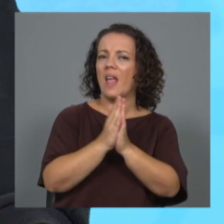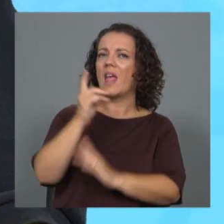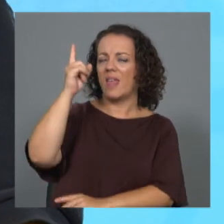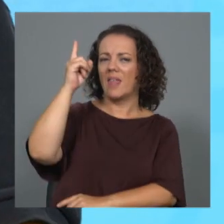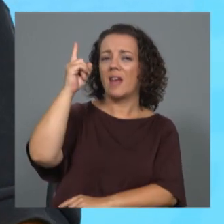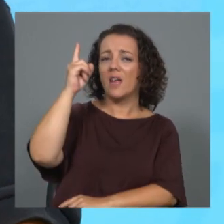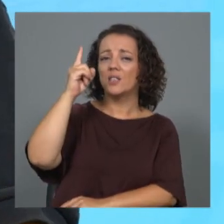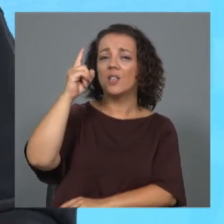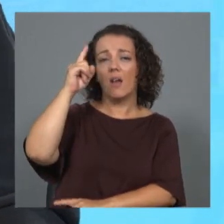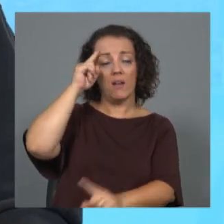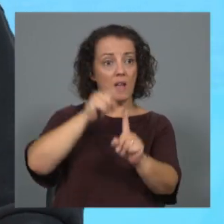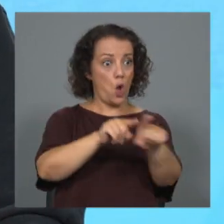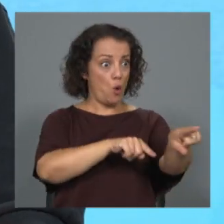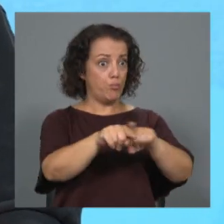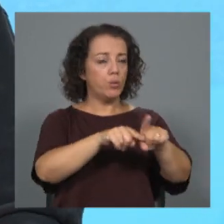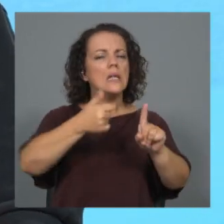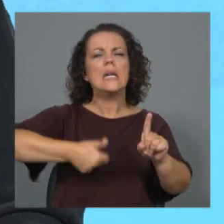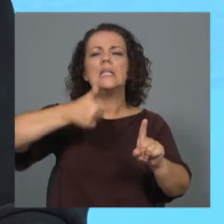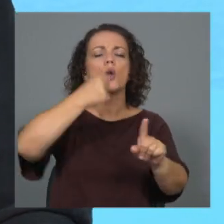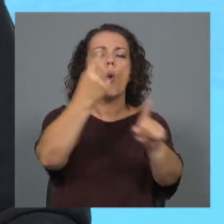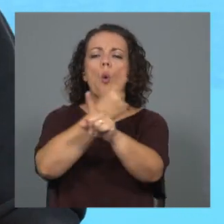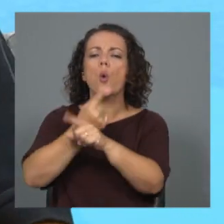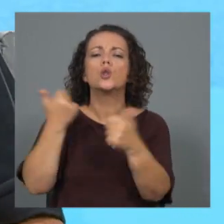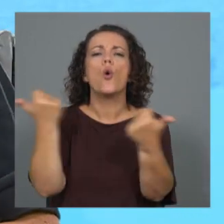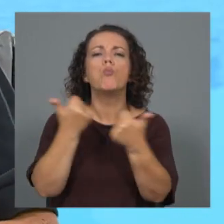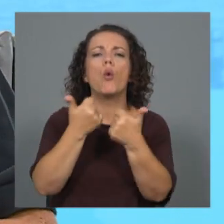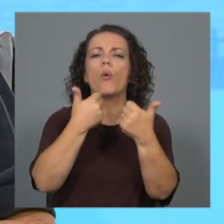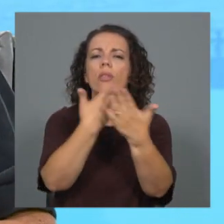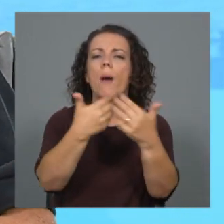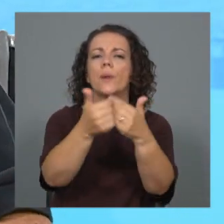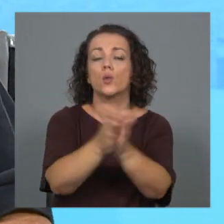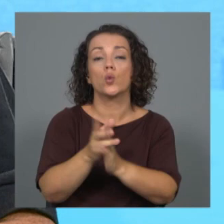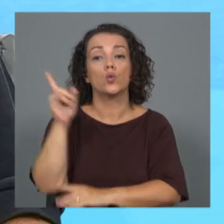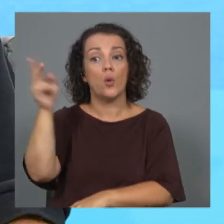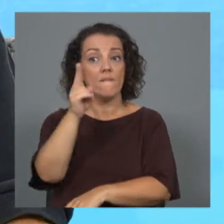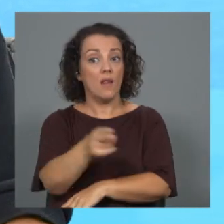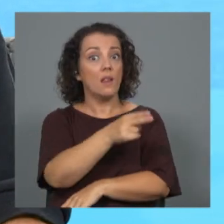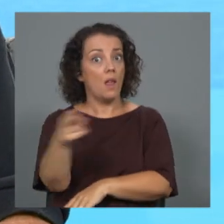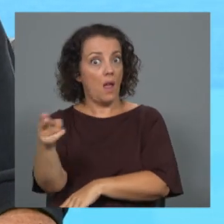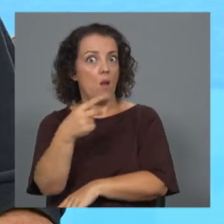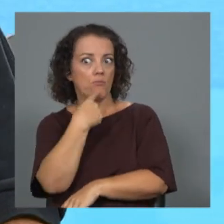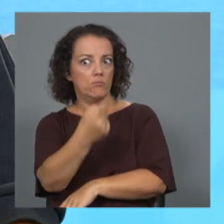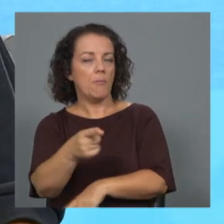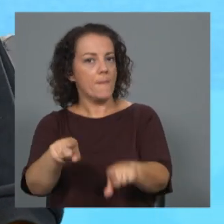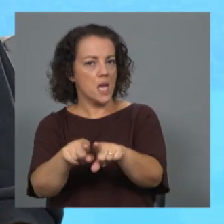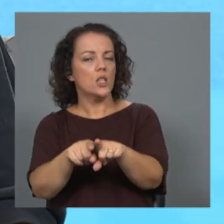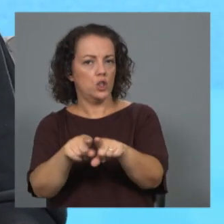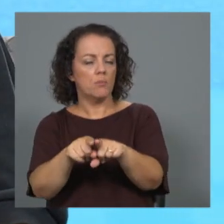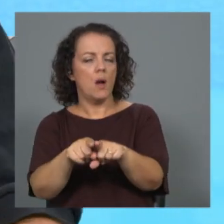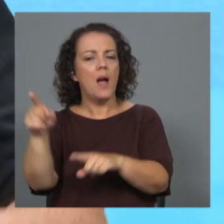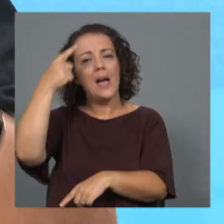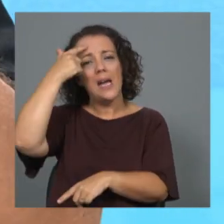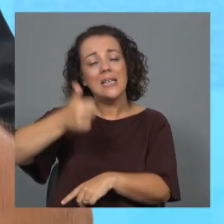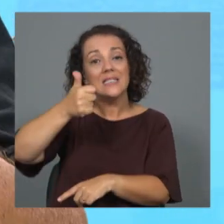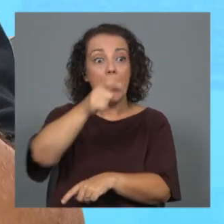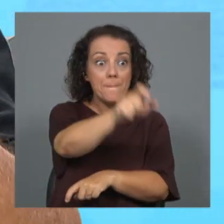do bem comum. E por isso a Igreja encoraja, também o Vaticano II o faz, na Gaudium et Spes, por exemplo, encoraja os cristãos